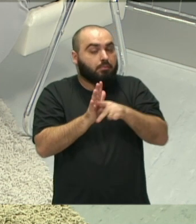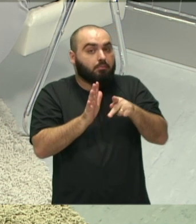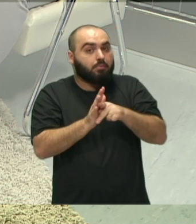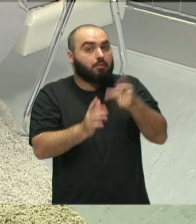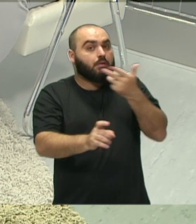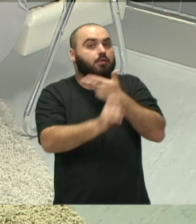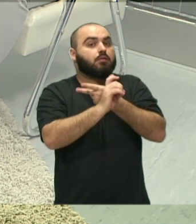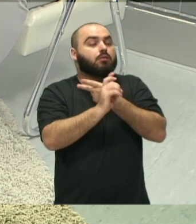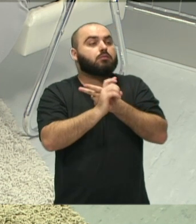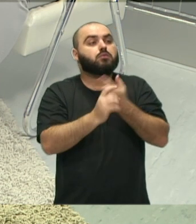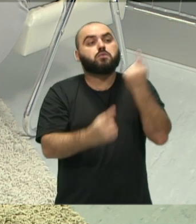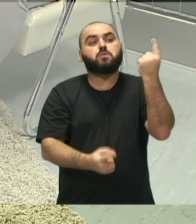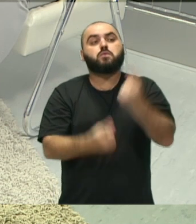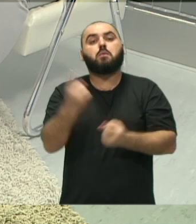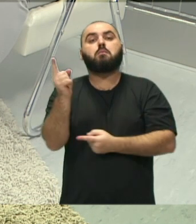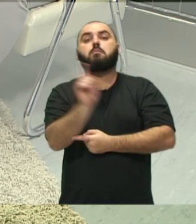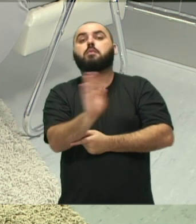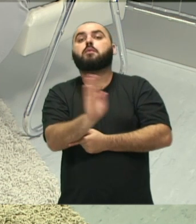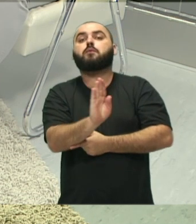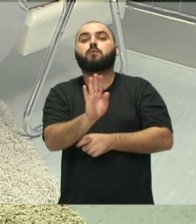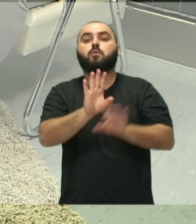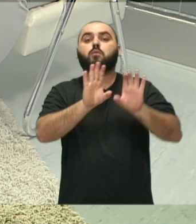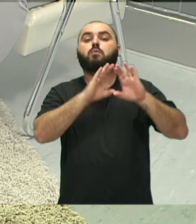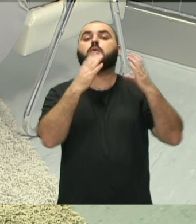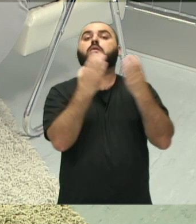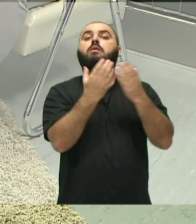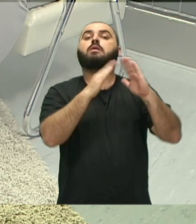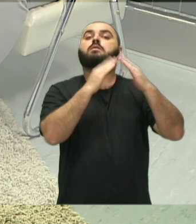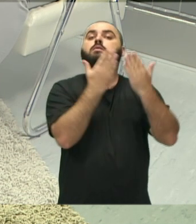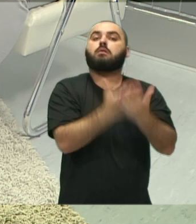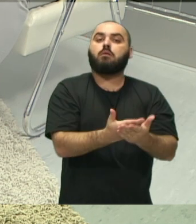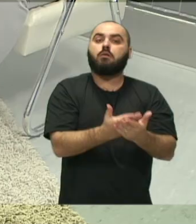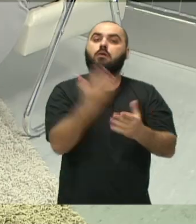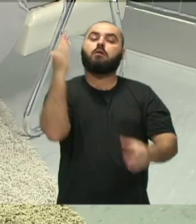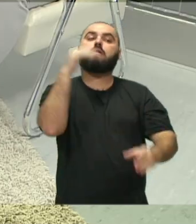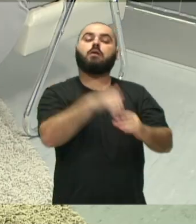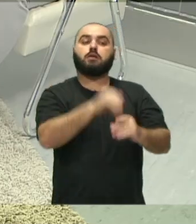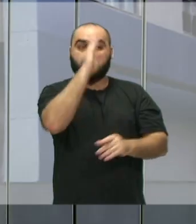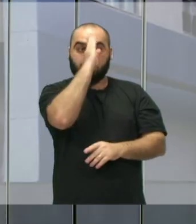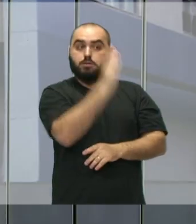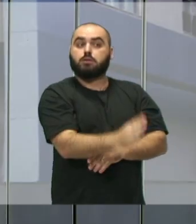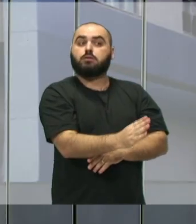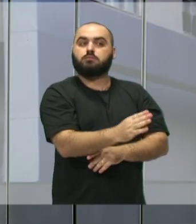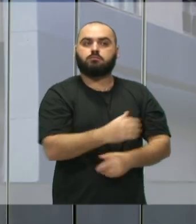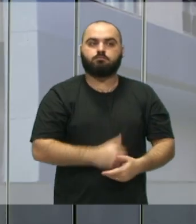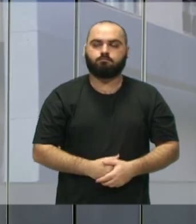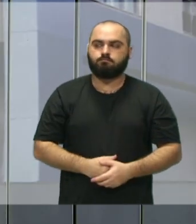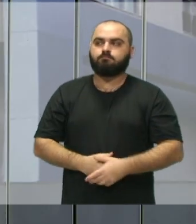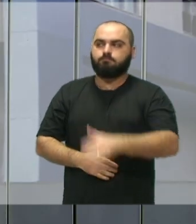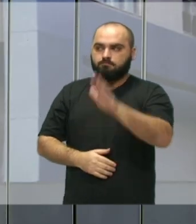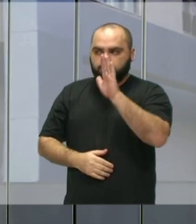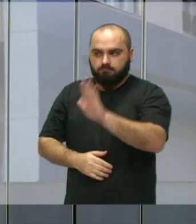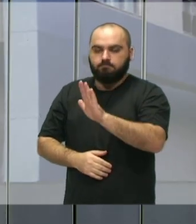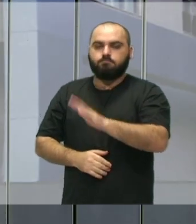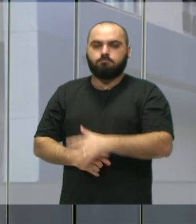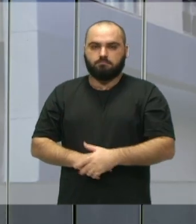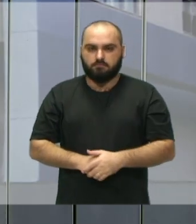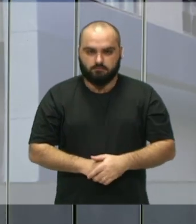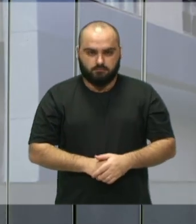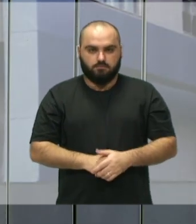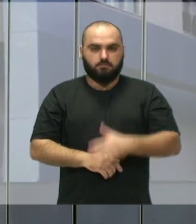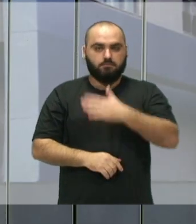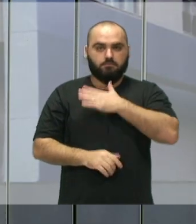quais os benefícios para a comunidade escolar a eleição direta pode trazer? Bom, esse foi um dos meus